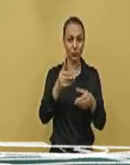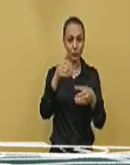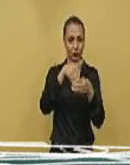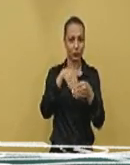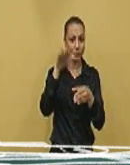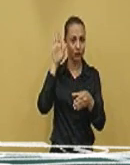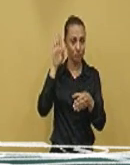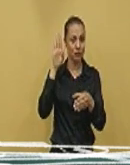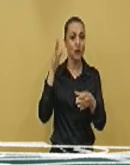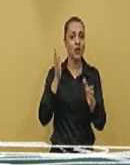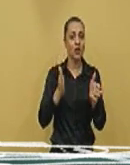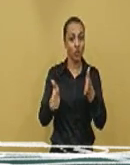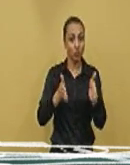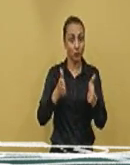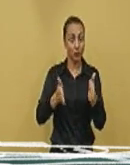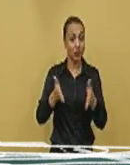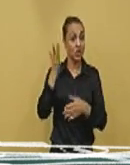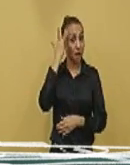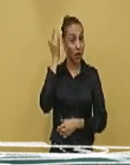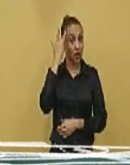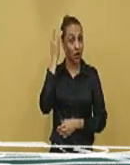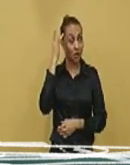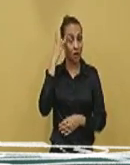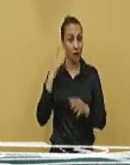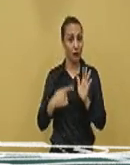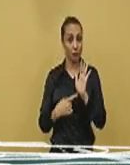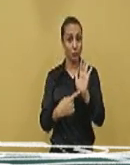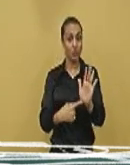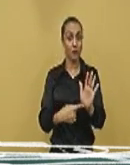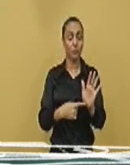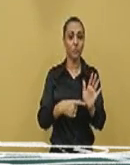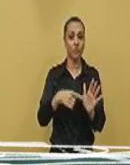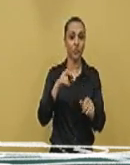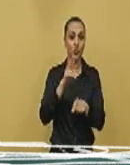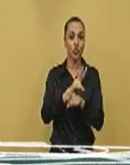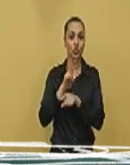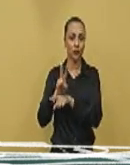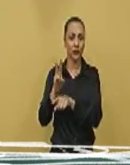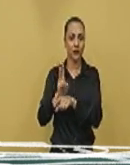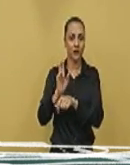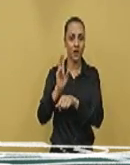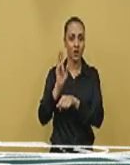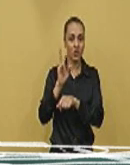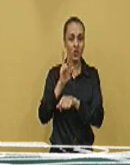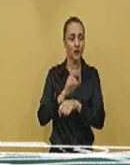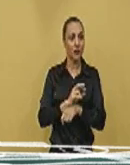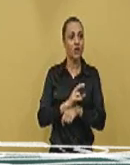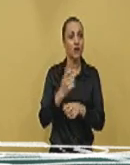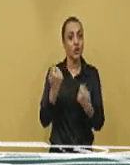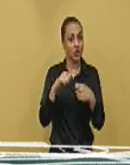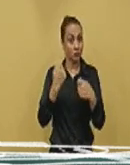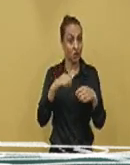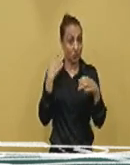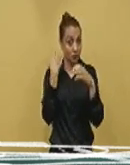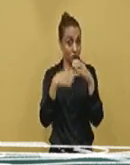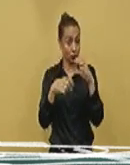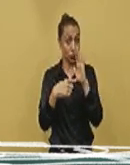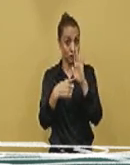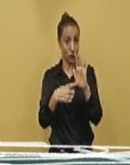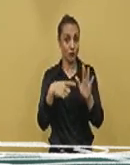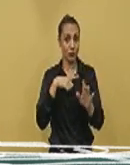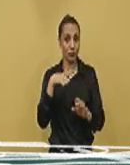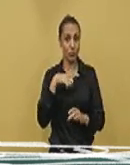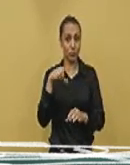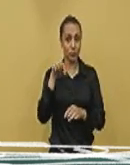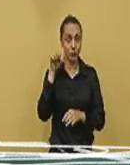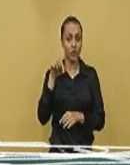o prazo se encerra amanhã para indicação dos fiscais. E essa indicação deve ser feita por e-mail para eleições